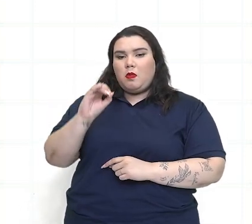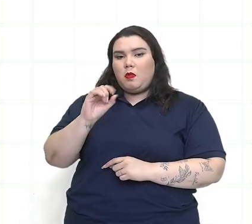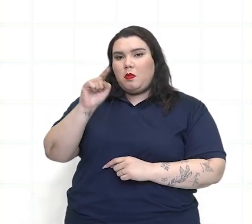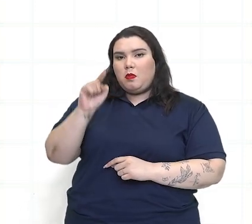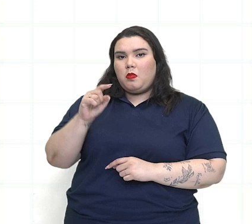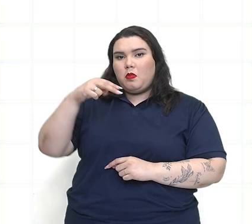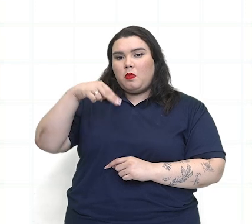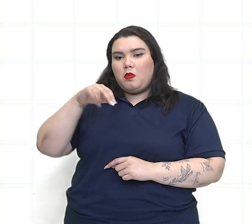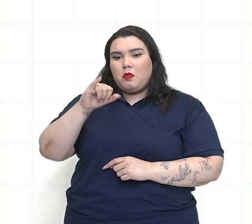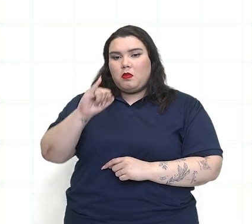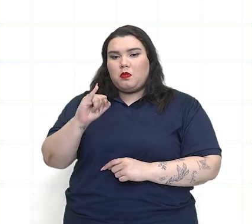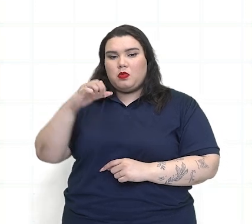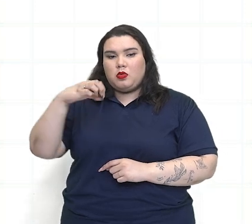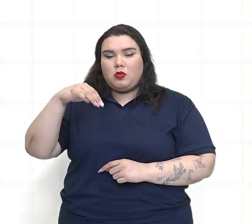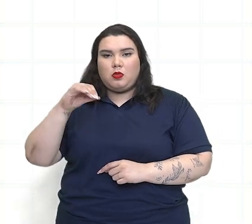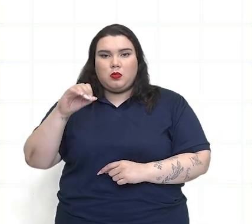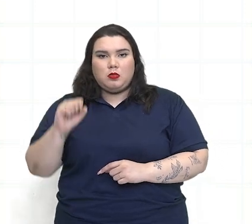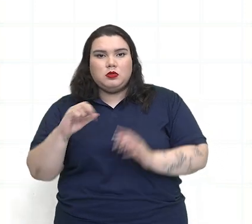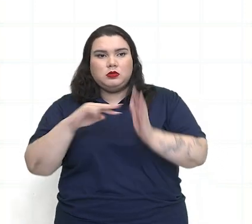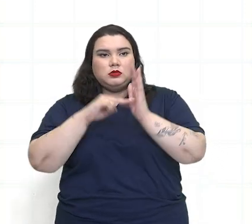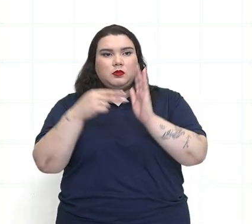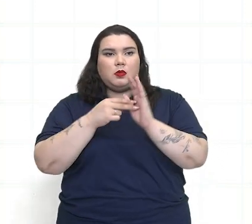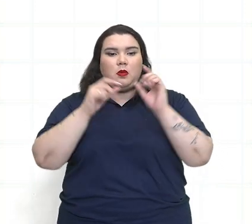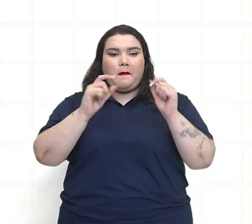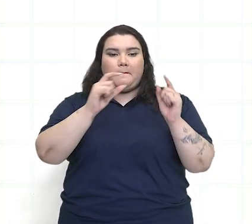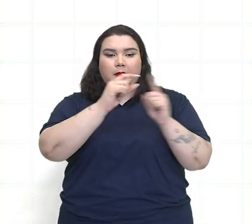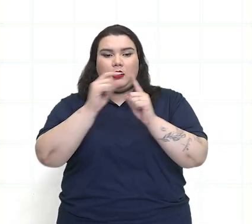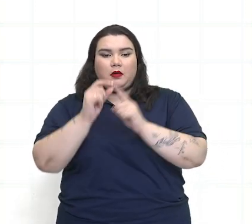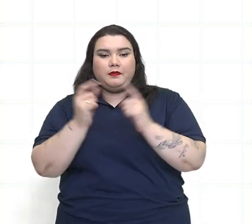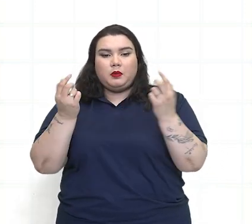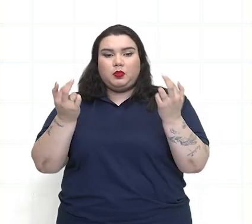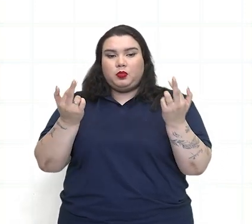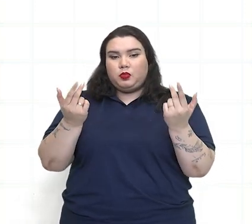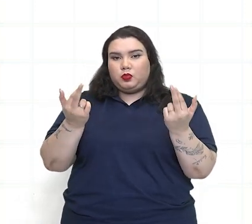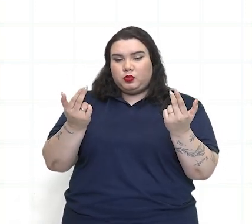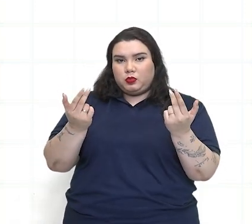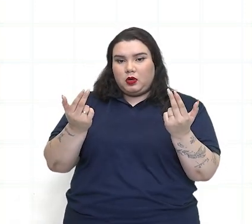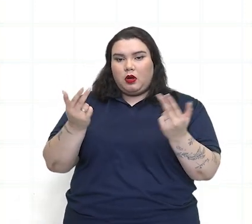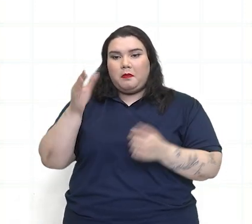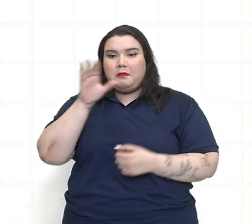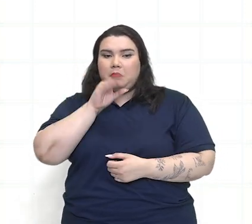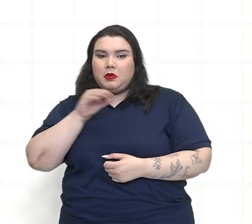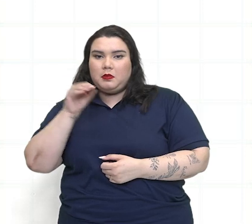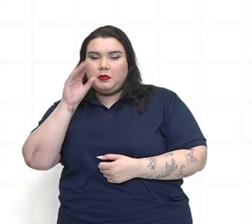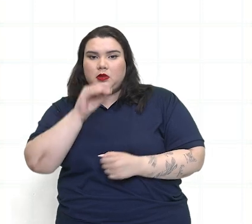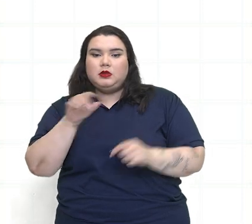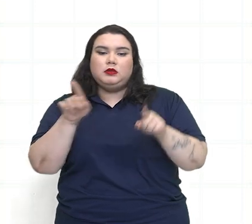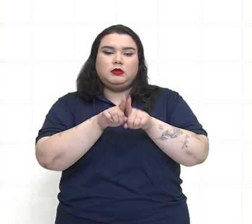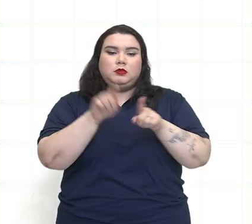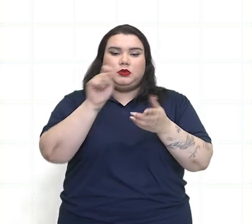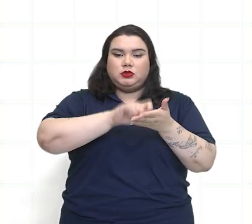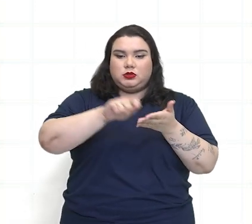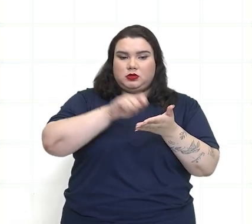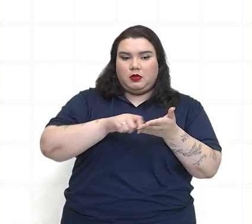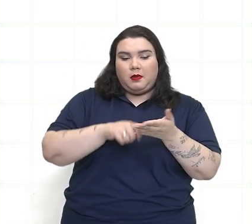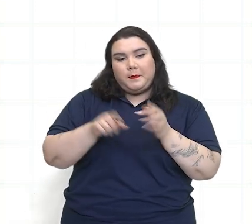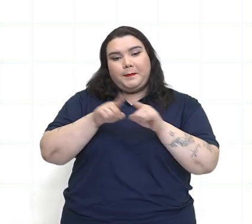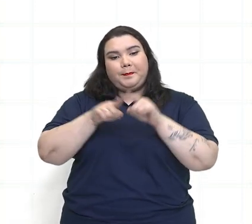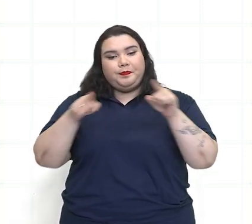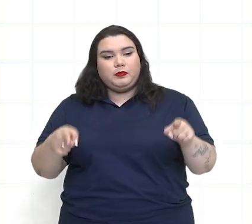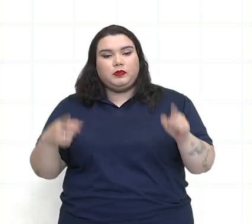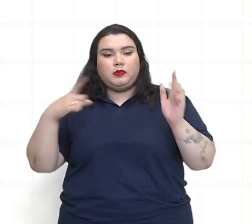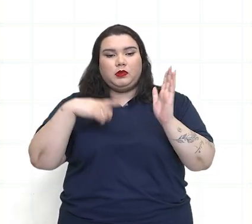certo? Aquelas que são iguais, certo? Tanto na pronúncia quanto na escrita, mas que